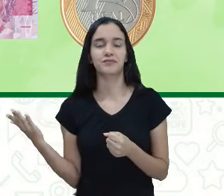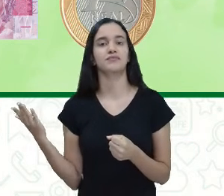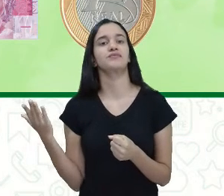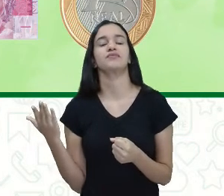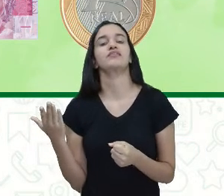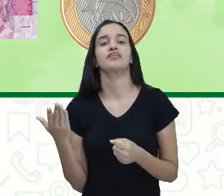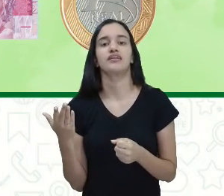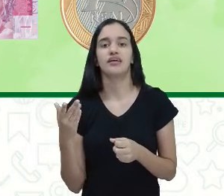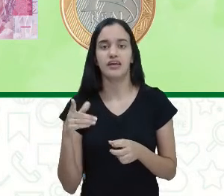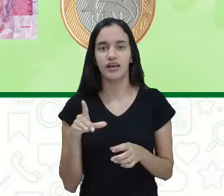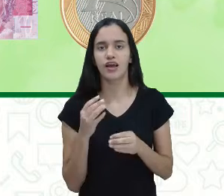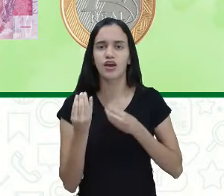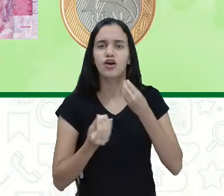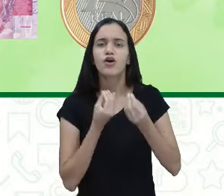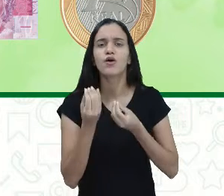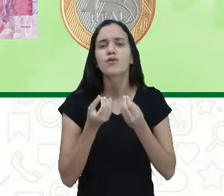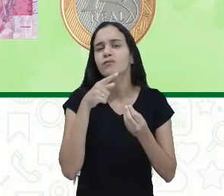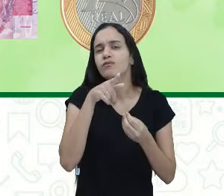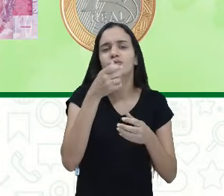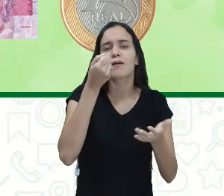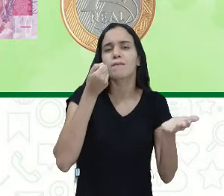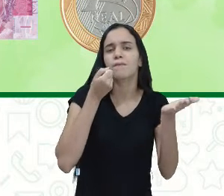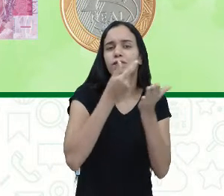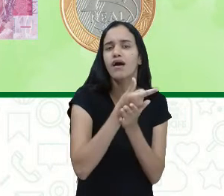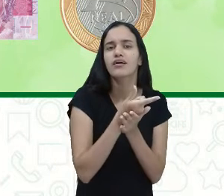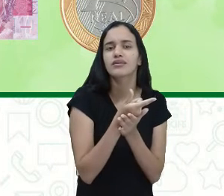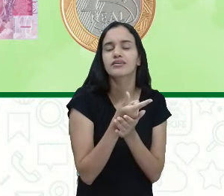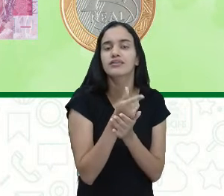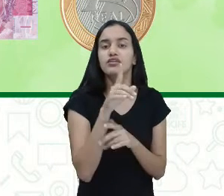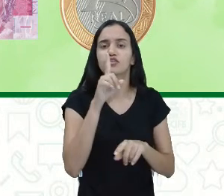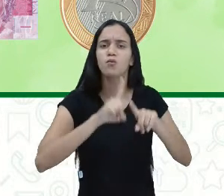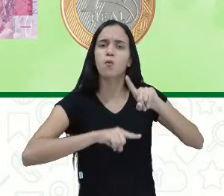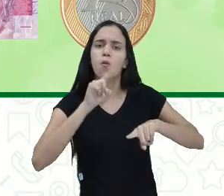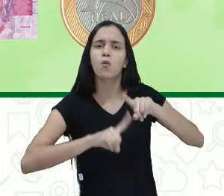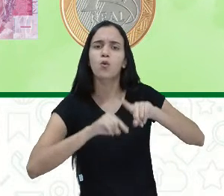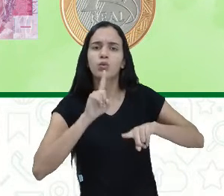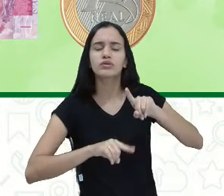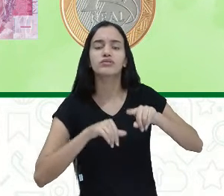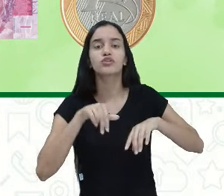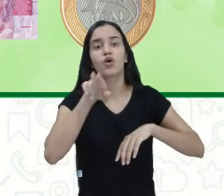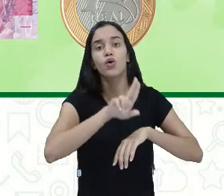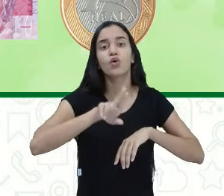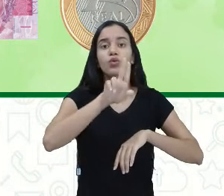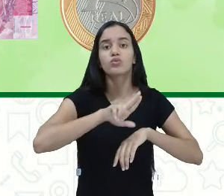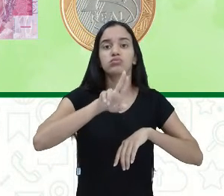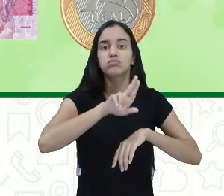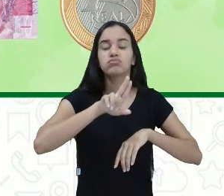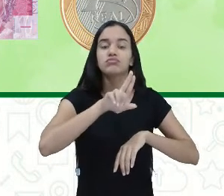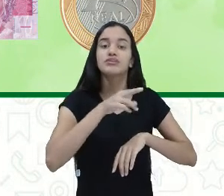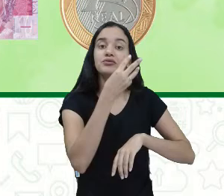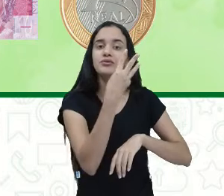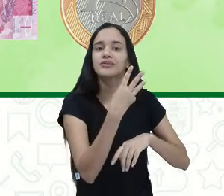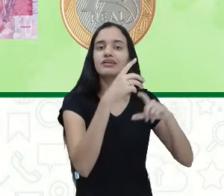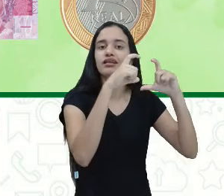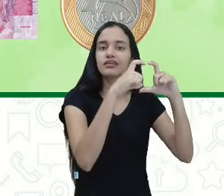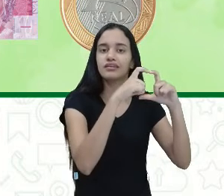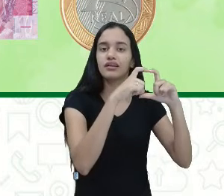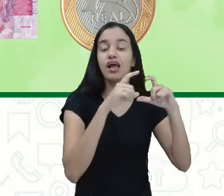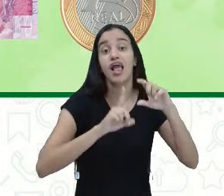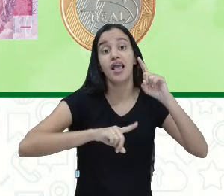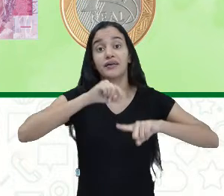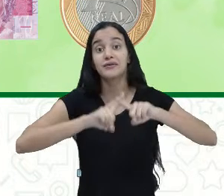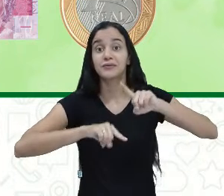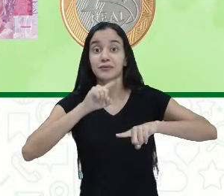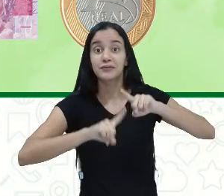Olha só, como você pagaria esse produto usando 3 cédulas? Esse